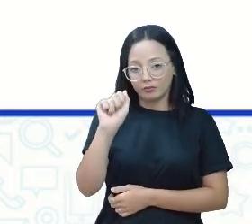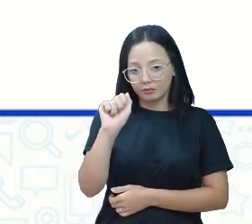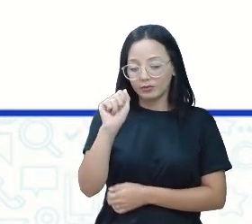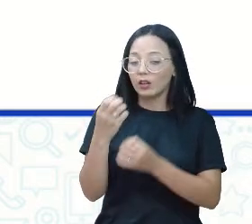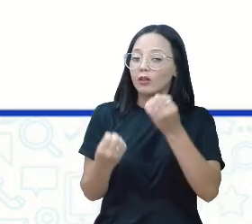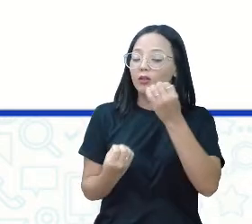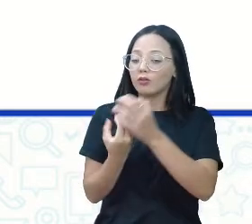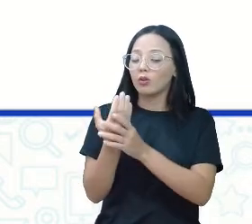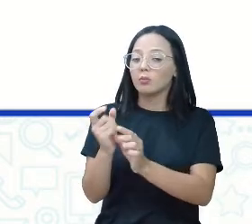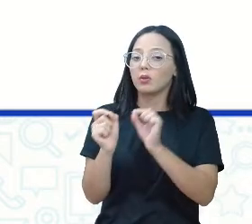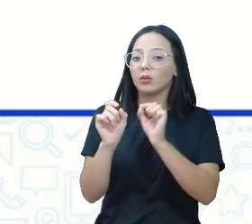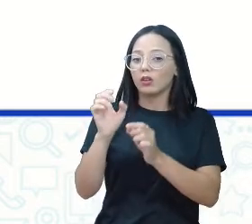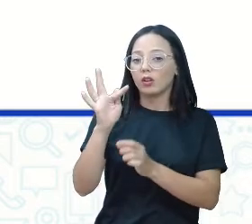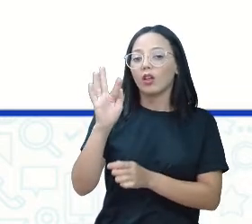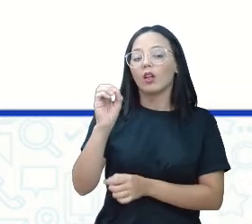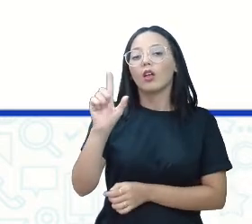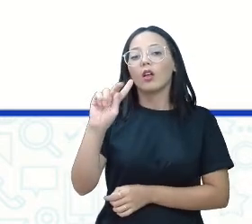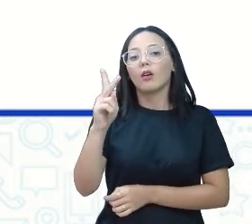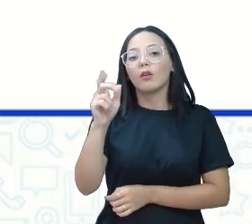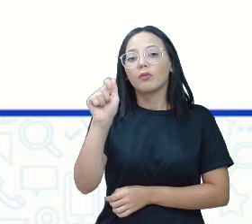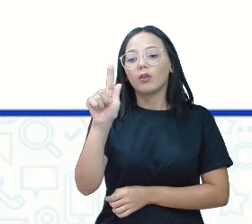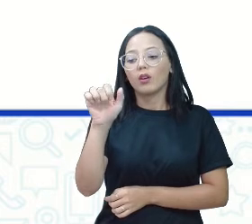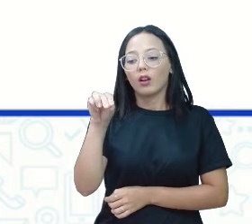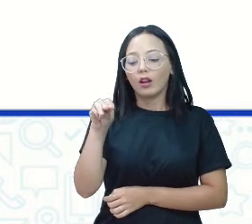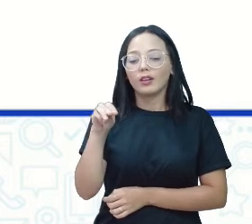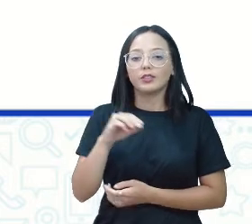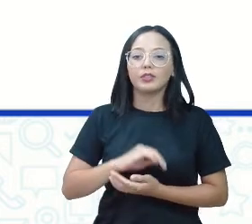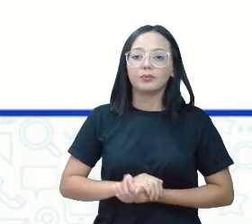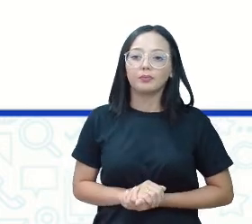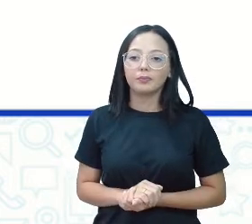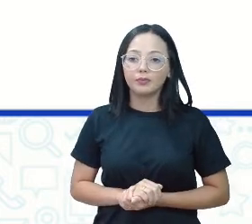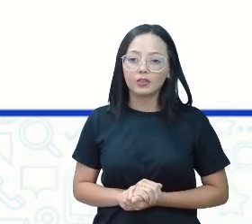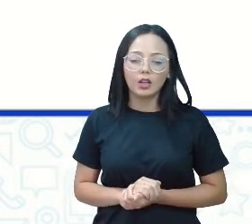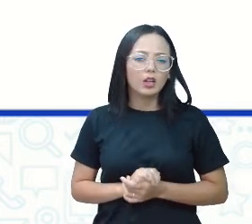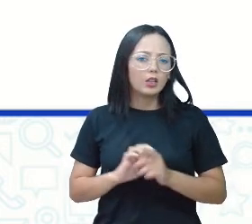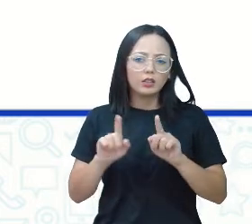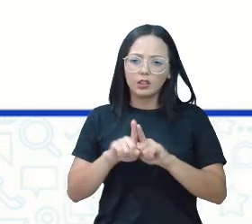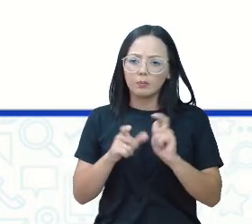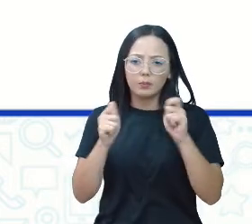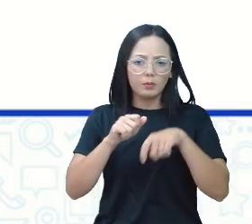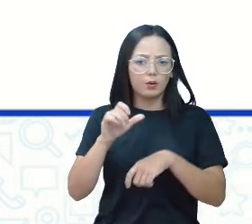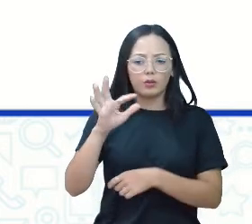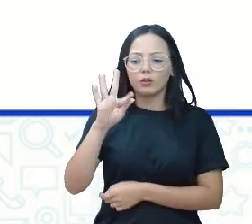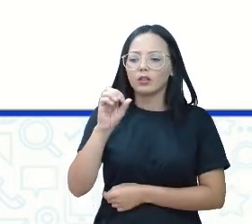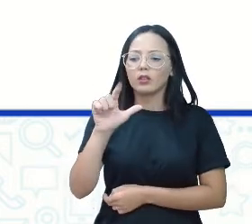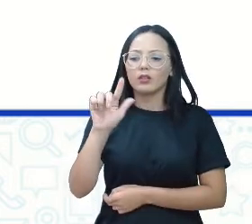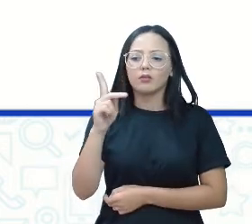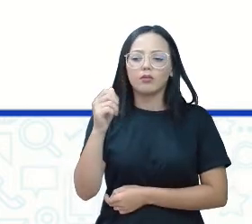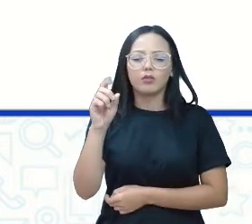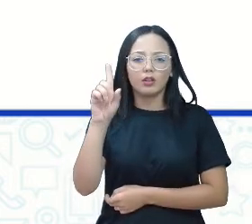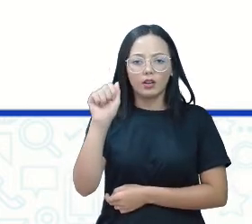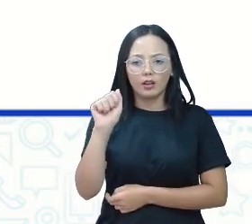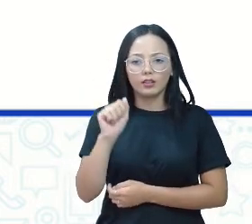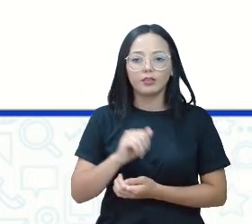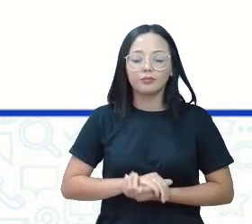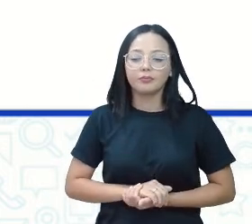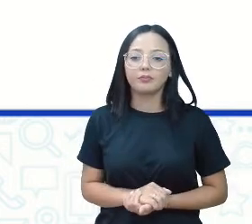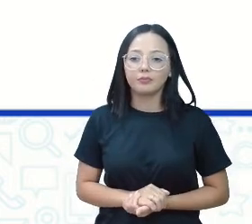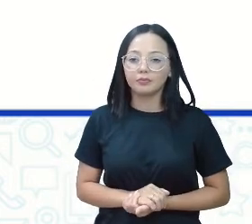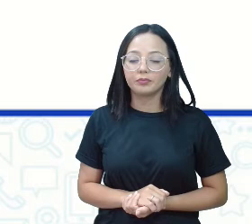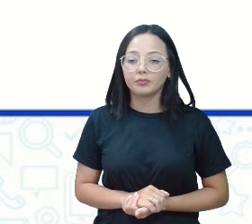deu origem à palavra folhagem. Nós temos, pode ser também folhada. Nós